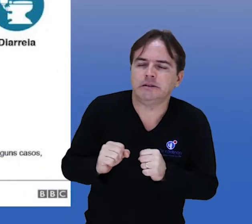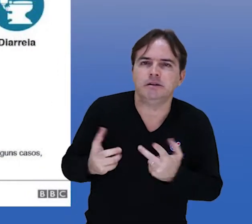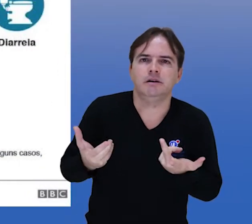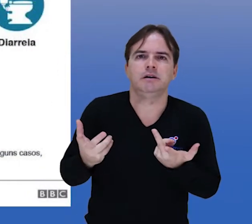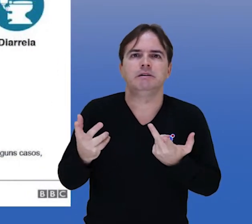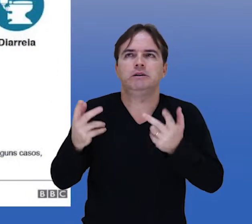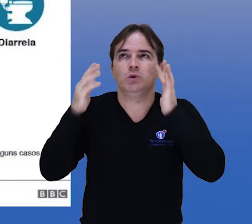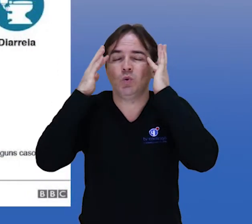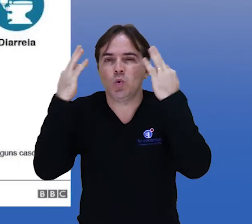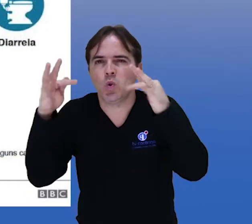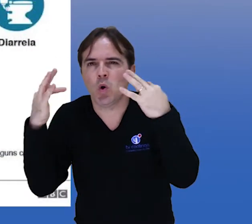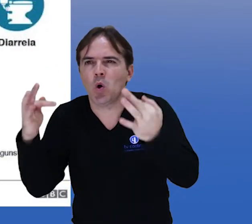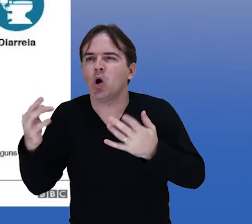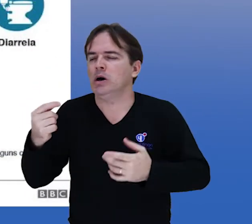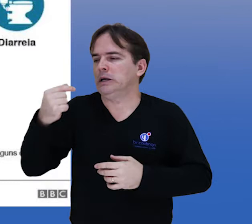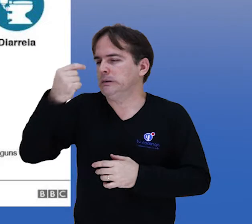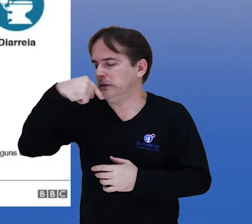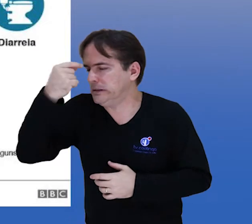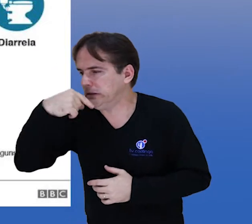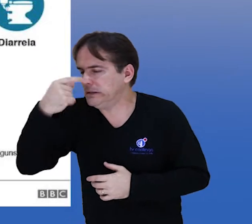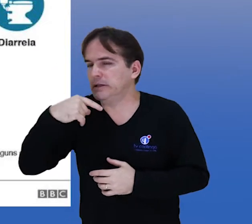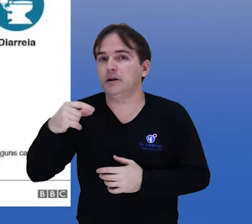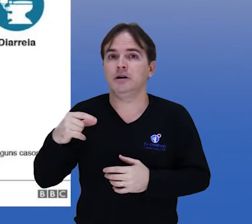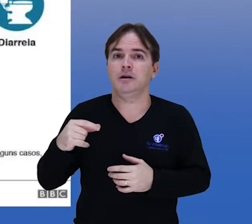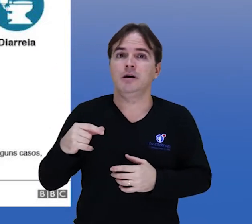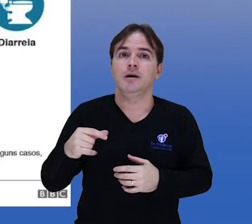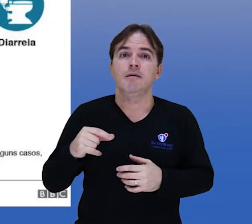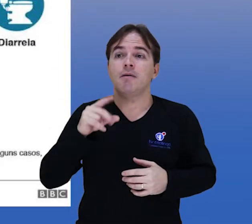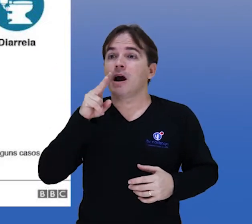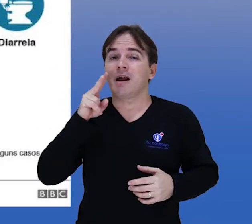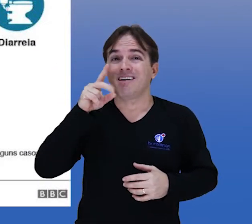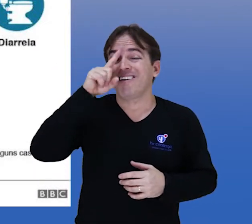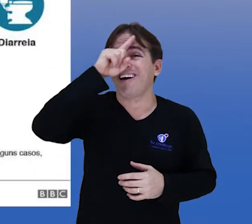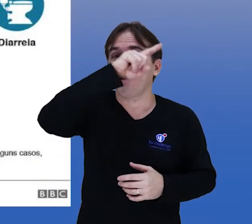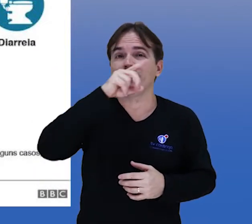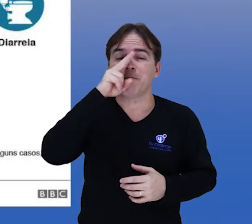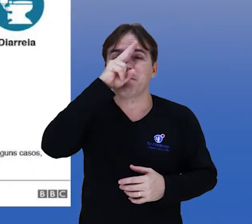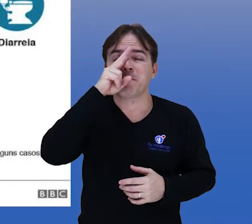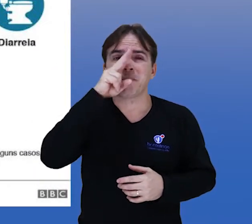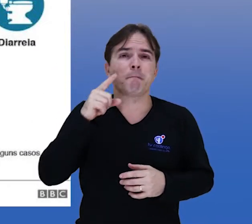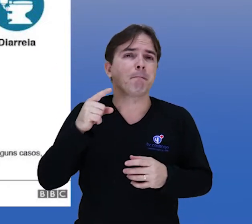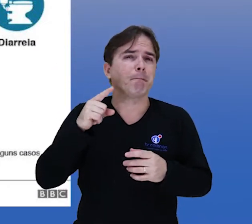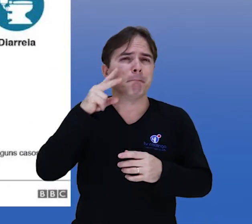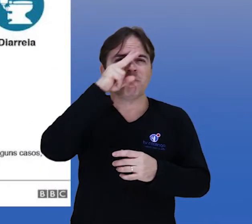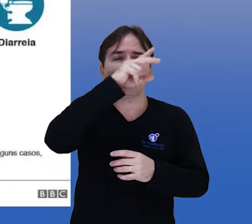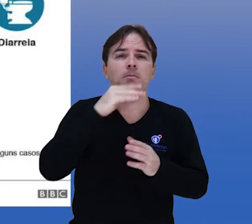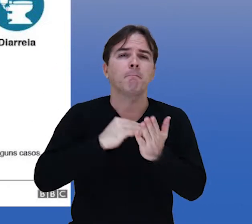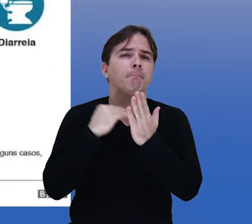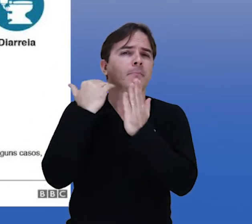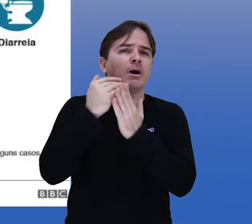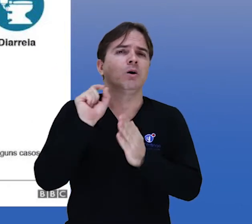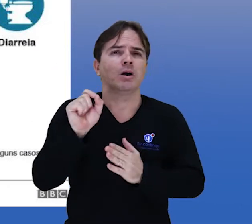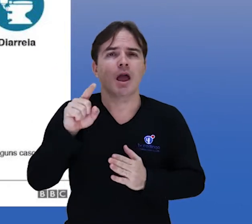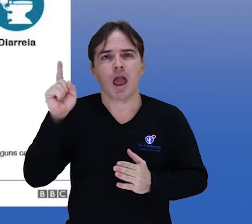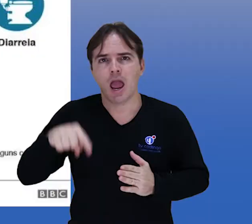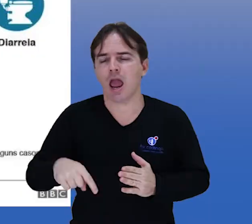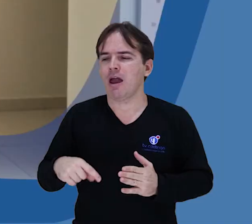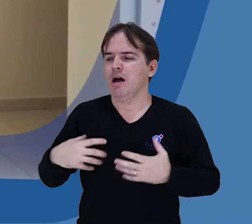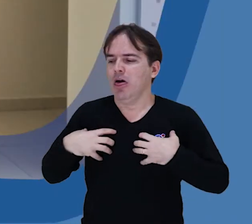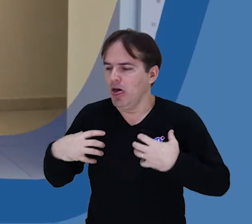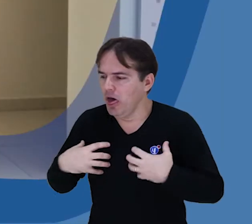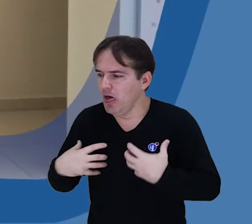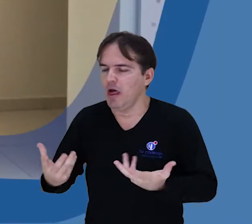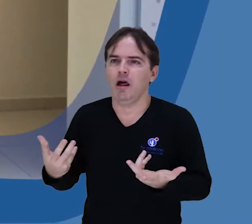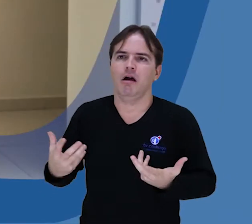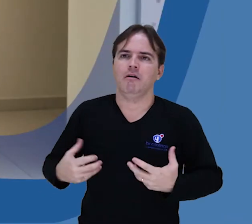dores de cabeça e, na sua forma mais grave, a falta de ar, podendo ter diarreia, congestão nasal ou